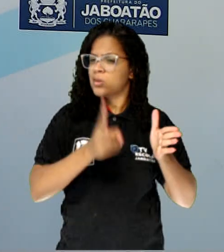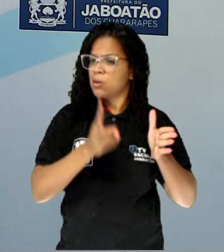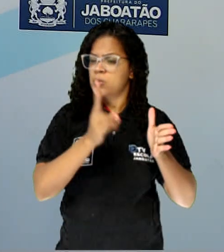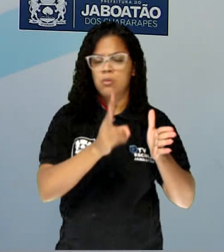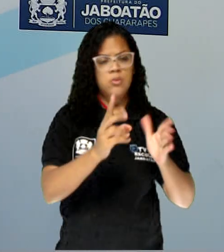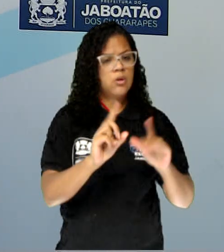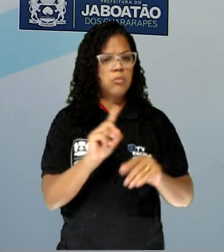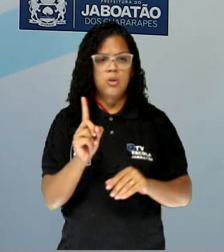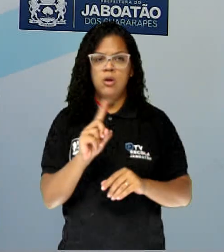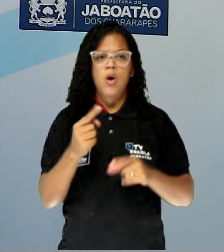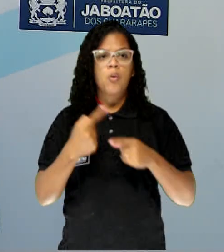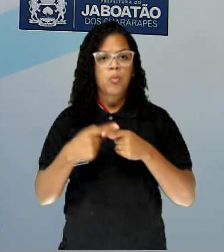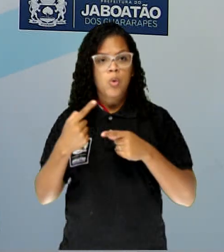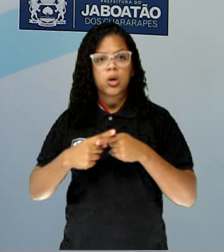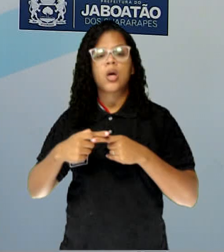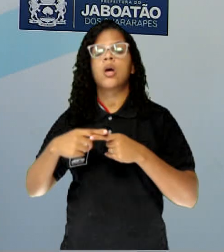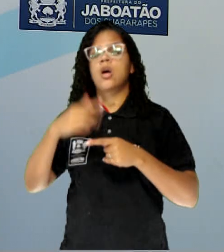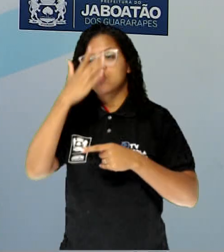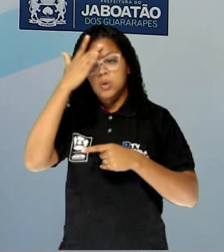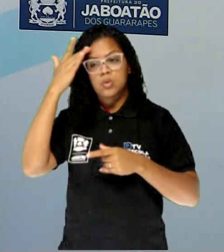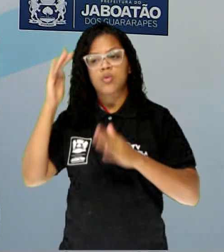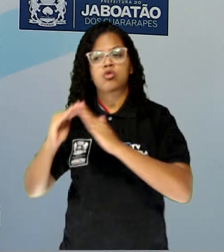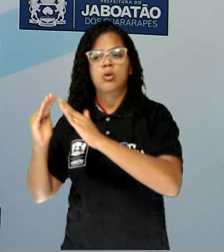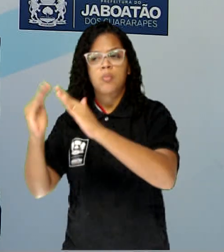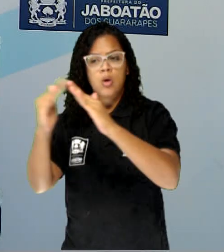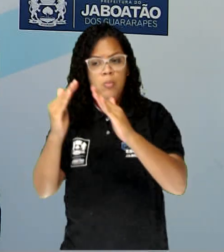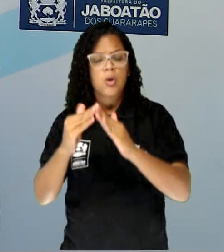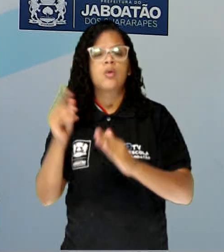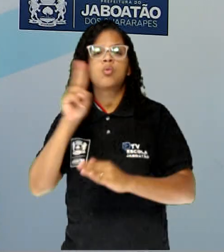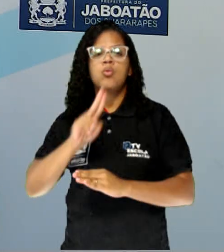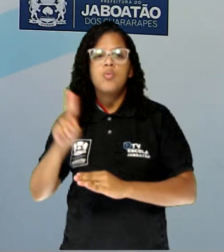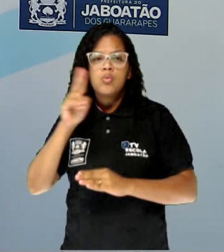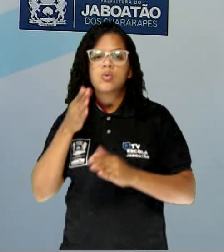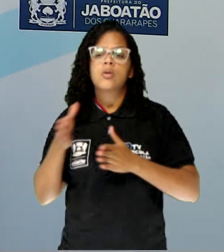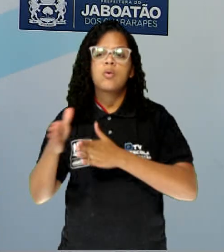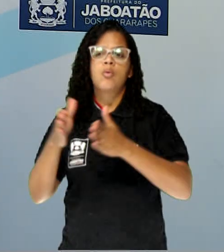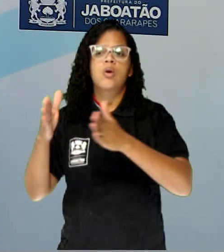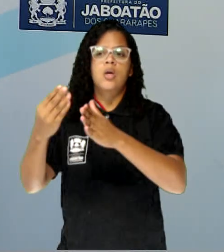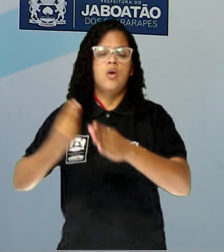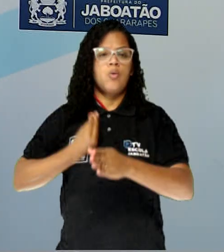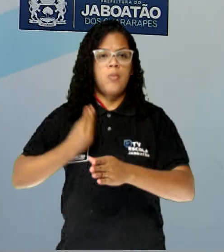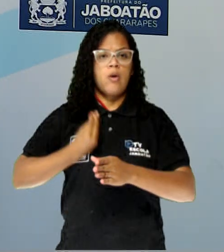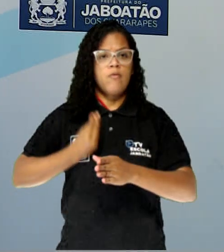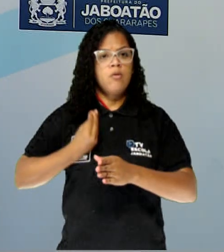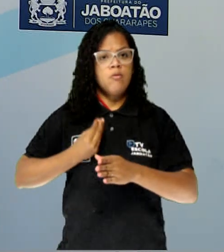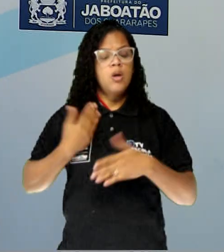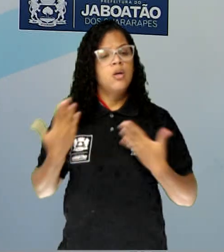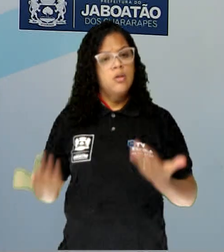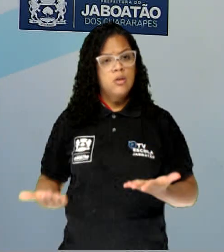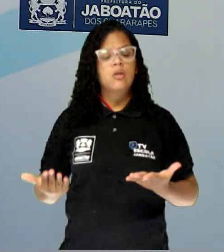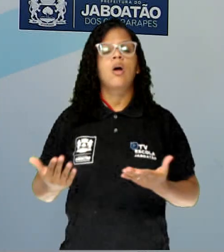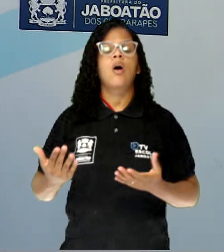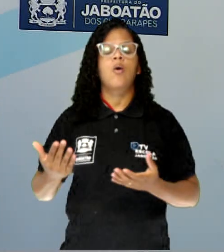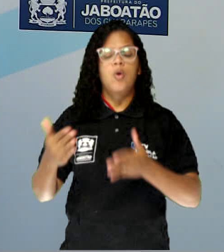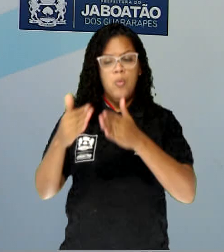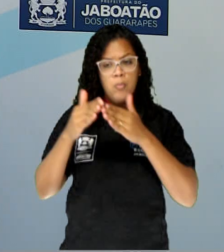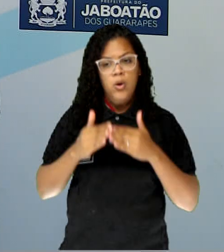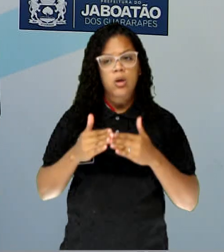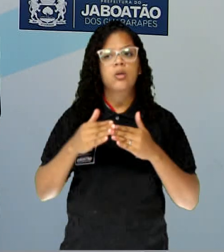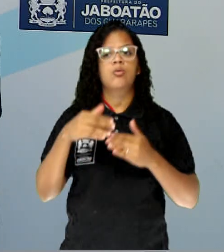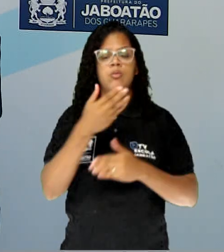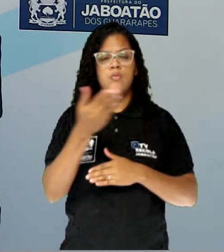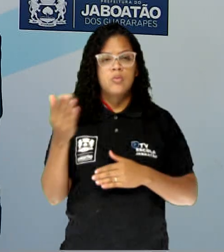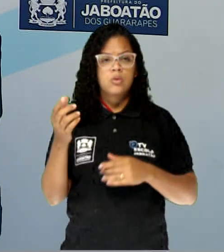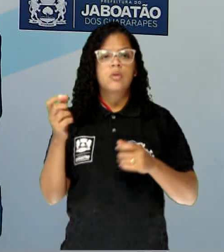deste rio para sua sobrevivência. Dessa forma, peço a Vossa Excelência que obrigue a usina Belo Monte a fazer a